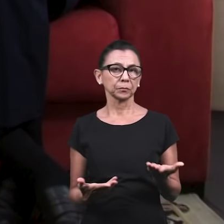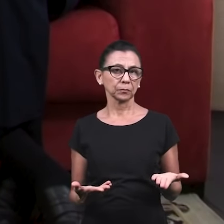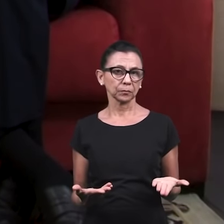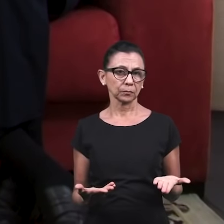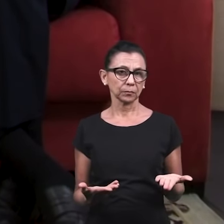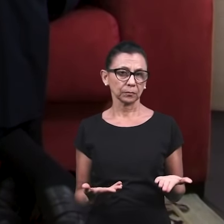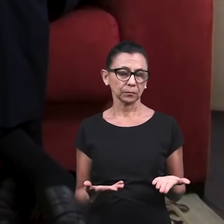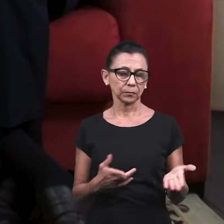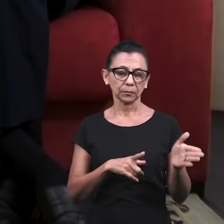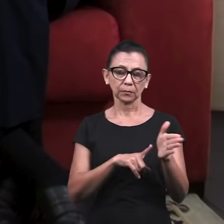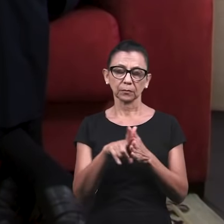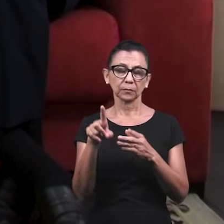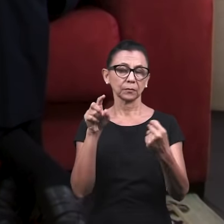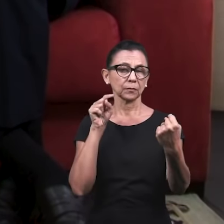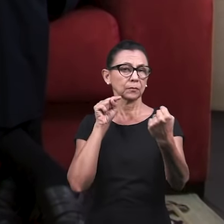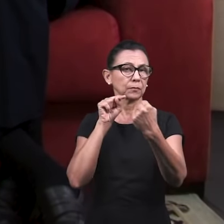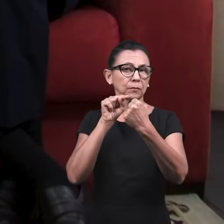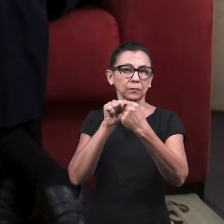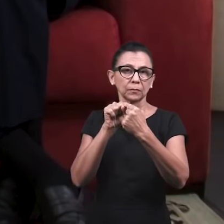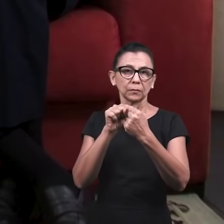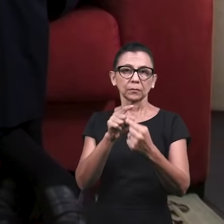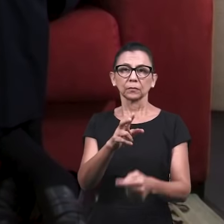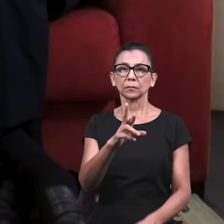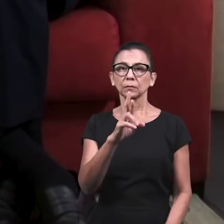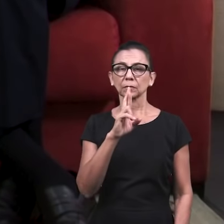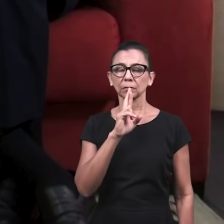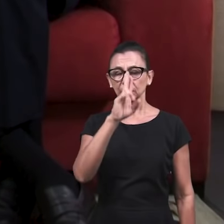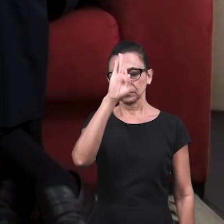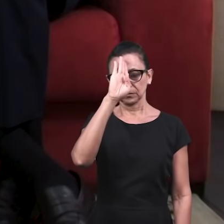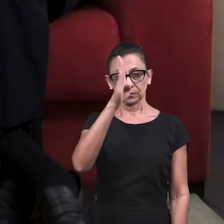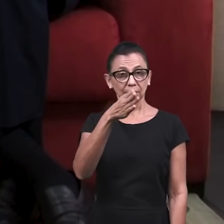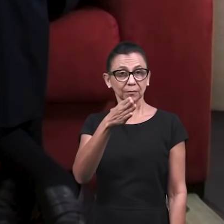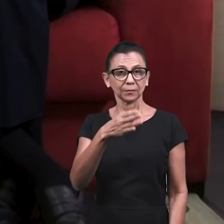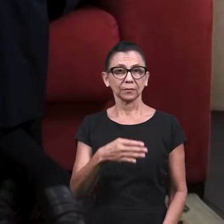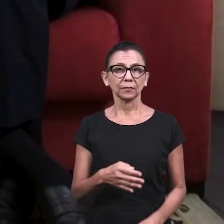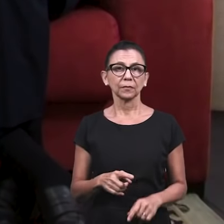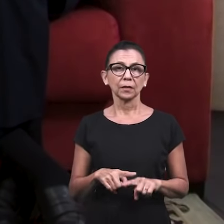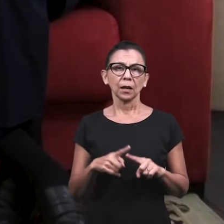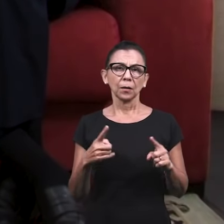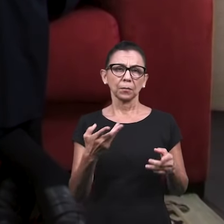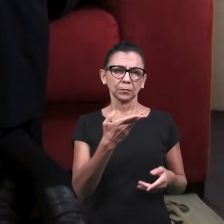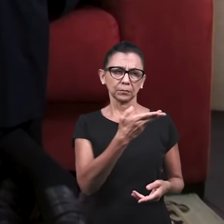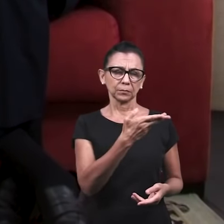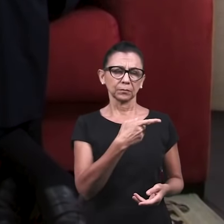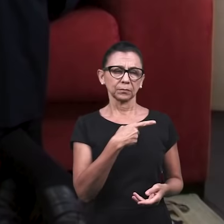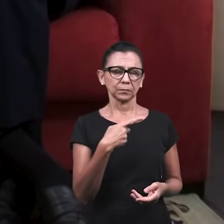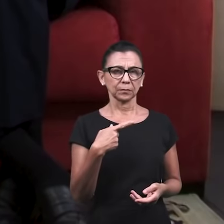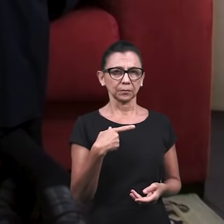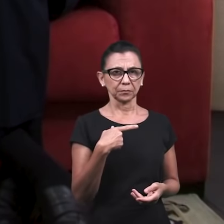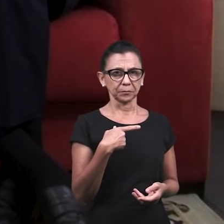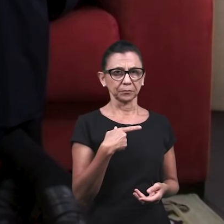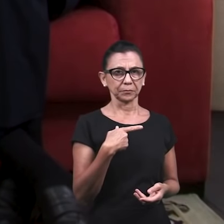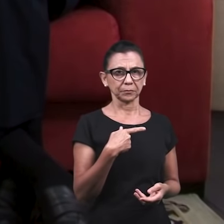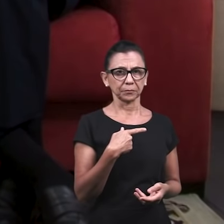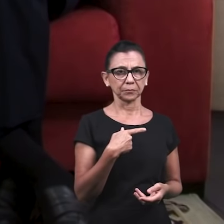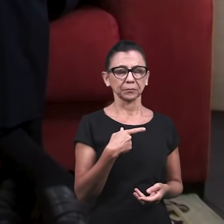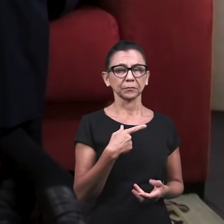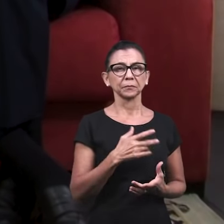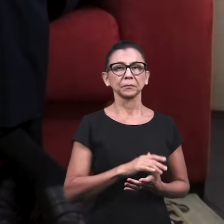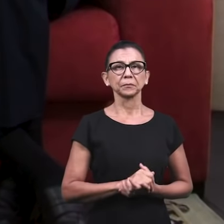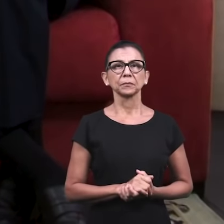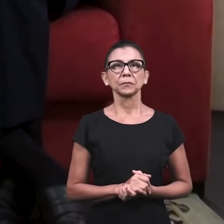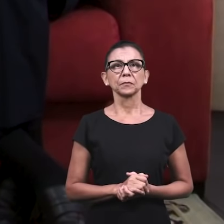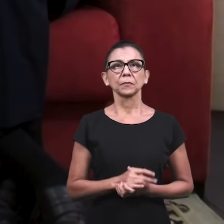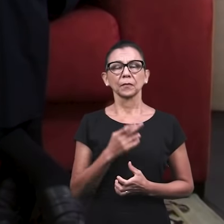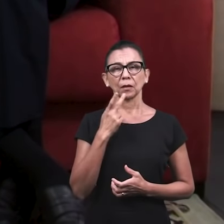é uma pergunta muito objetiva, a resposta é uma resposta direta, mas com certeza, pastor Walter, aqui tem um pequeno comentário a respeito. Olha,